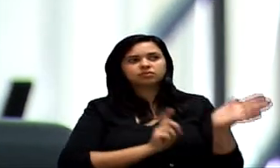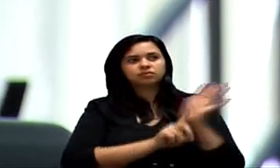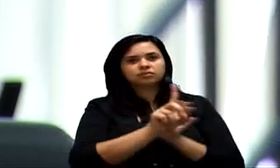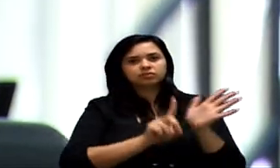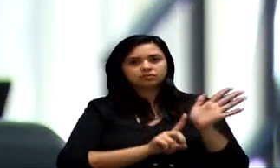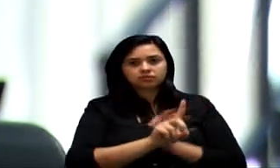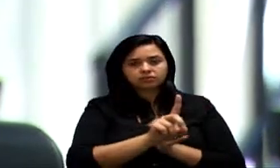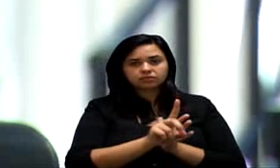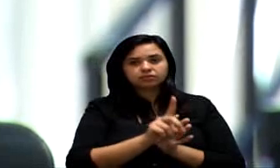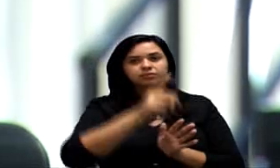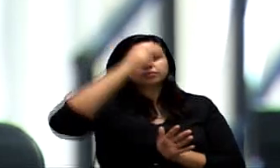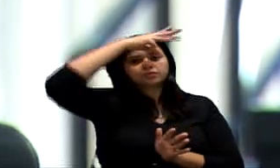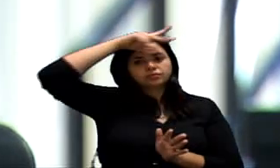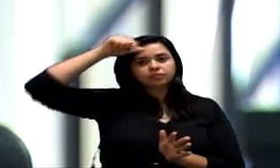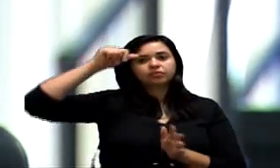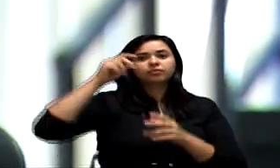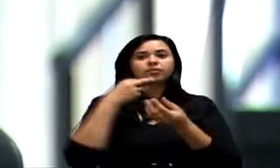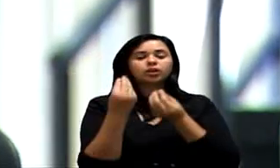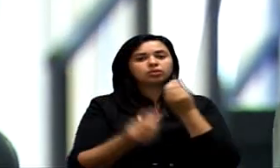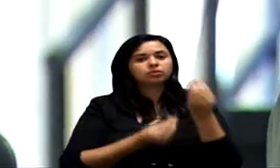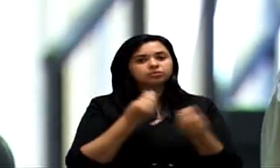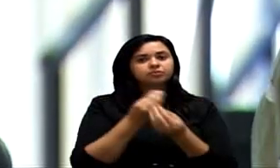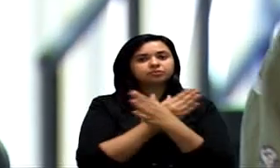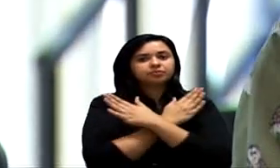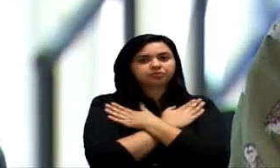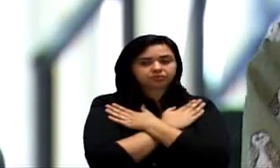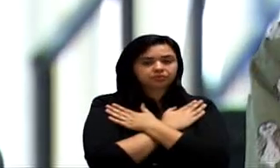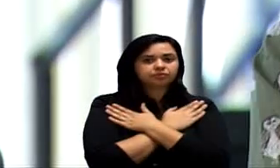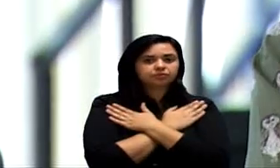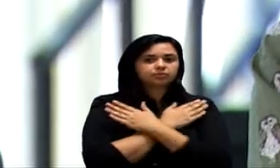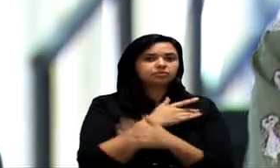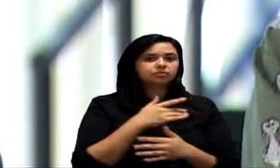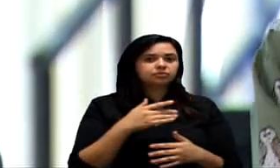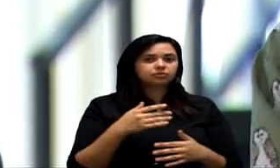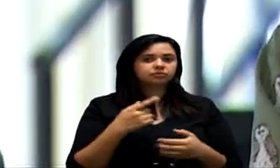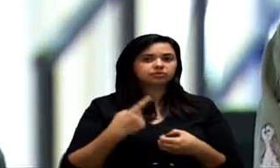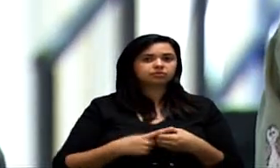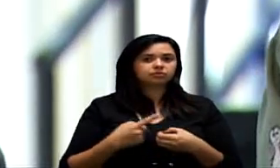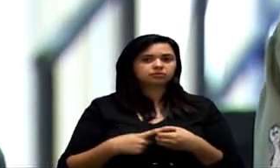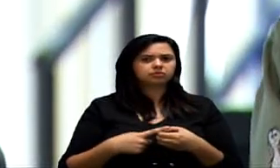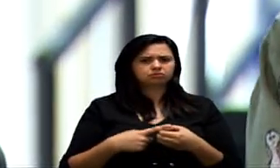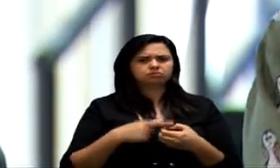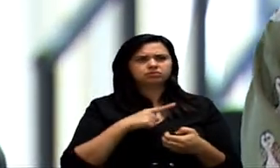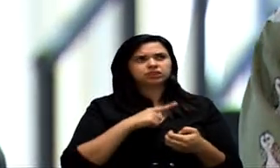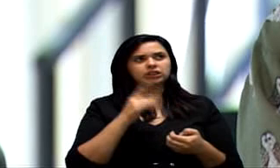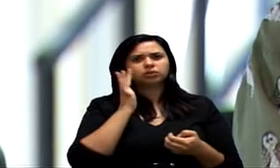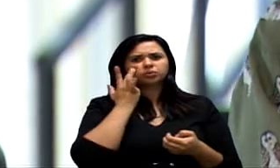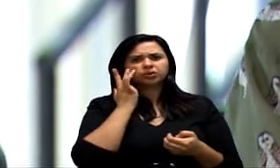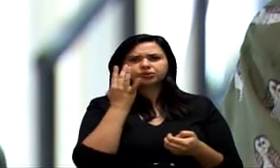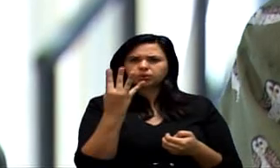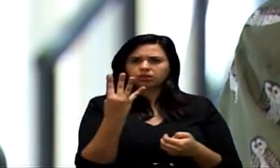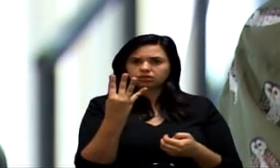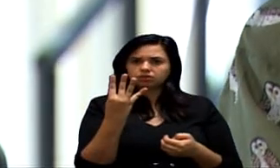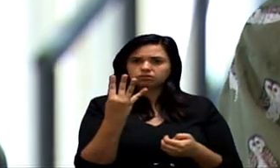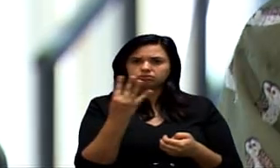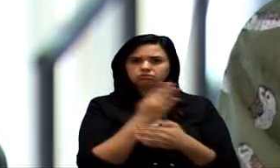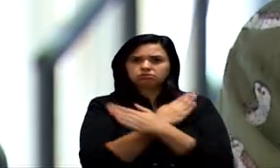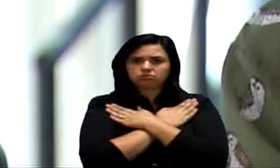os cemitérios municipais. Nós temos, se eu não me engano, 4, né, em Sim. Sorocaba, e